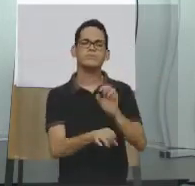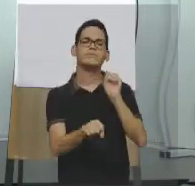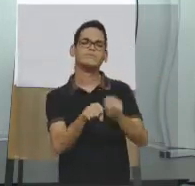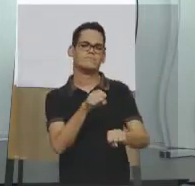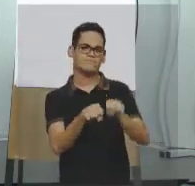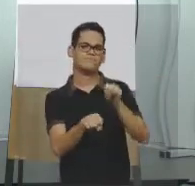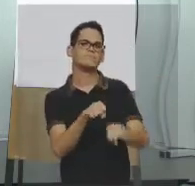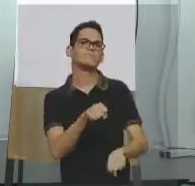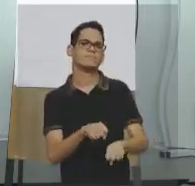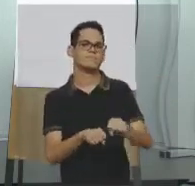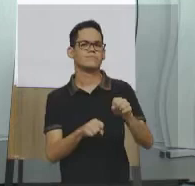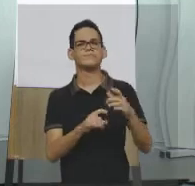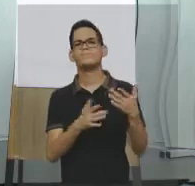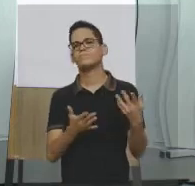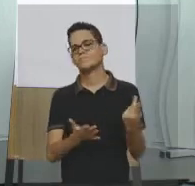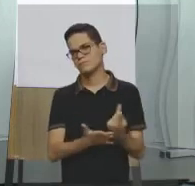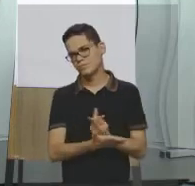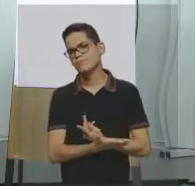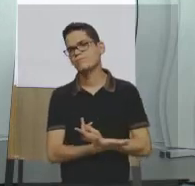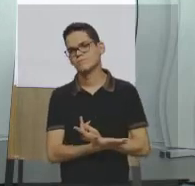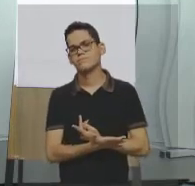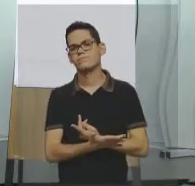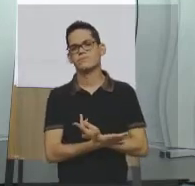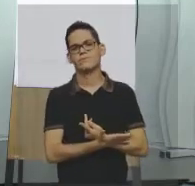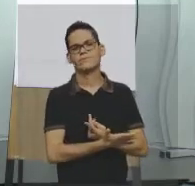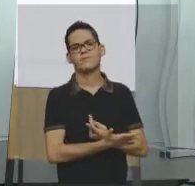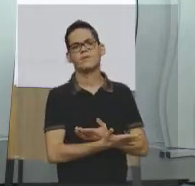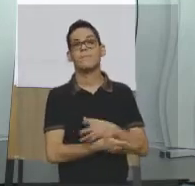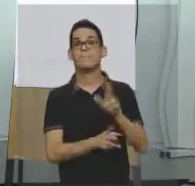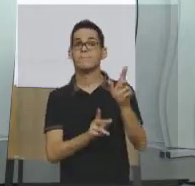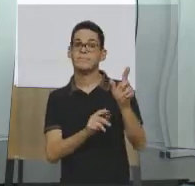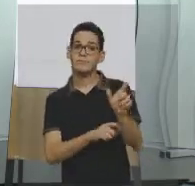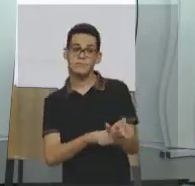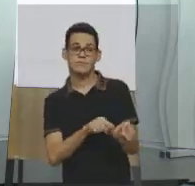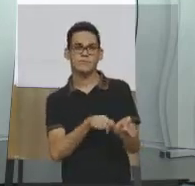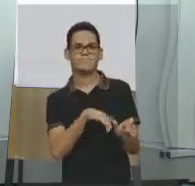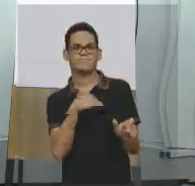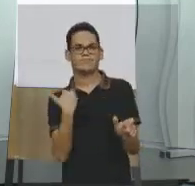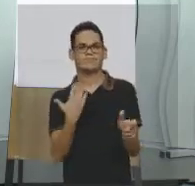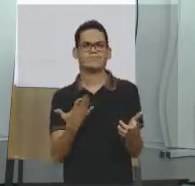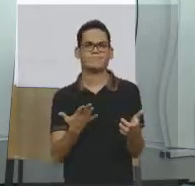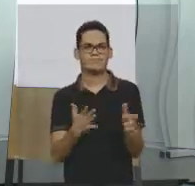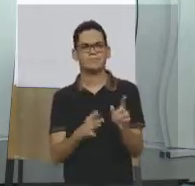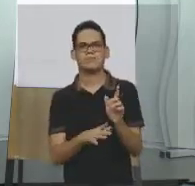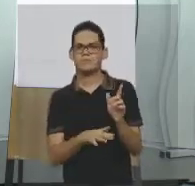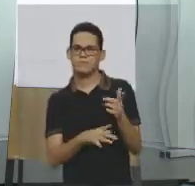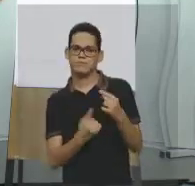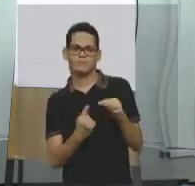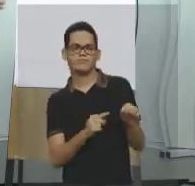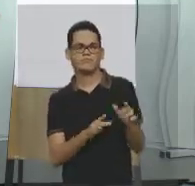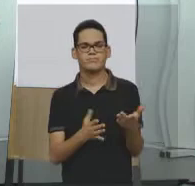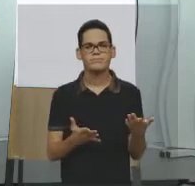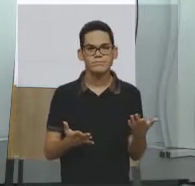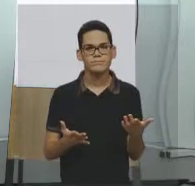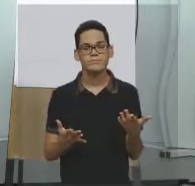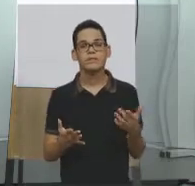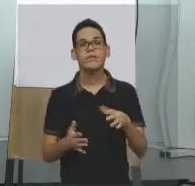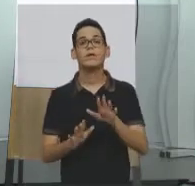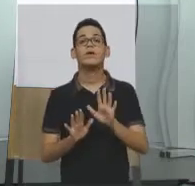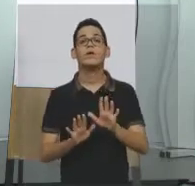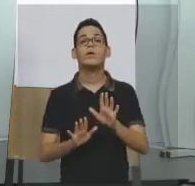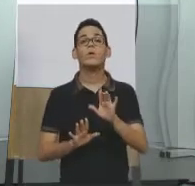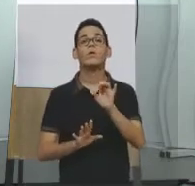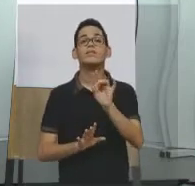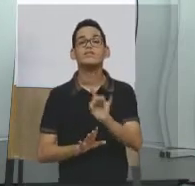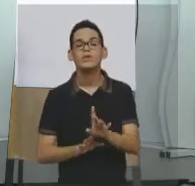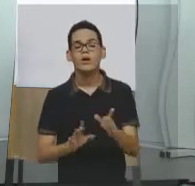grande, derrubou prédios, feriu pessoas. Então, nesse caso, não é só a escala Richter que vai servir para